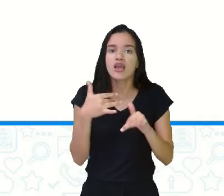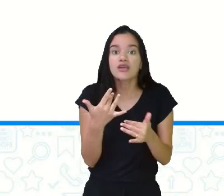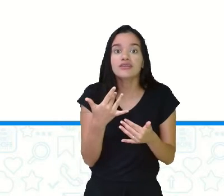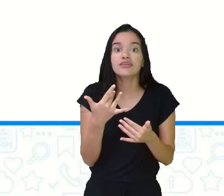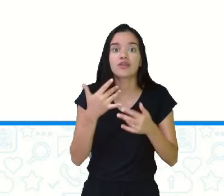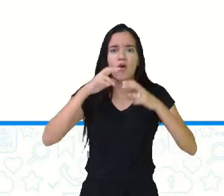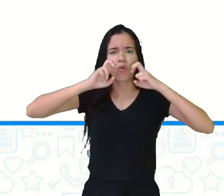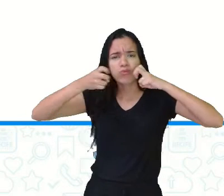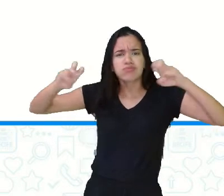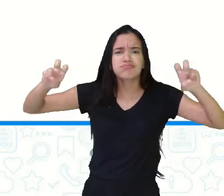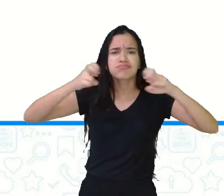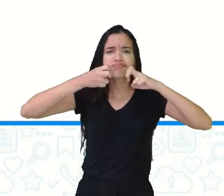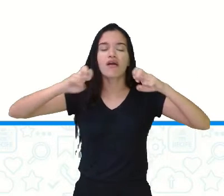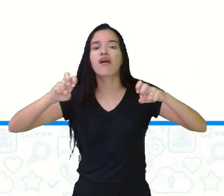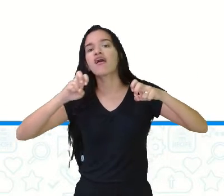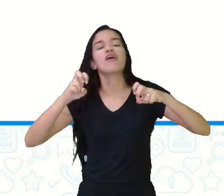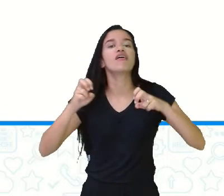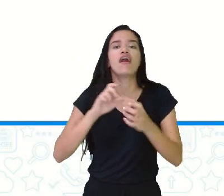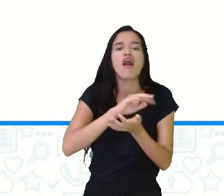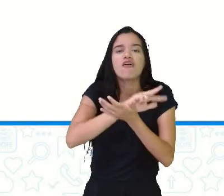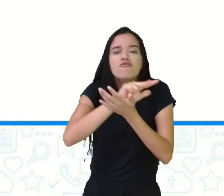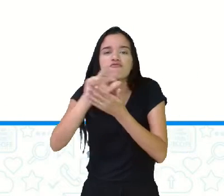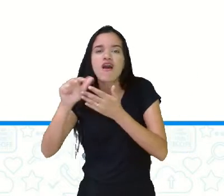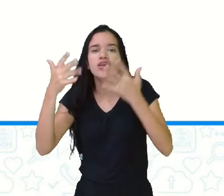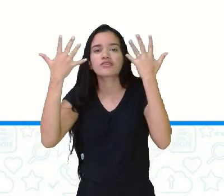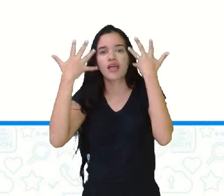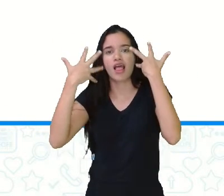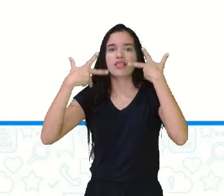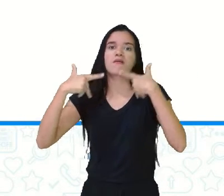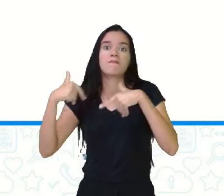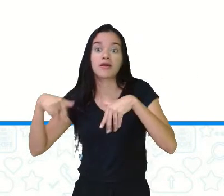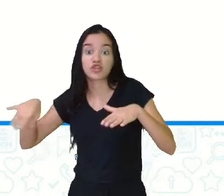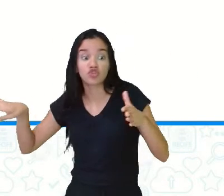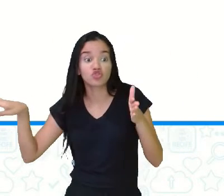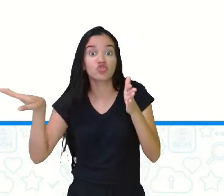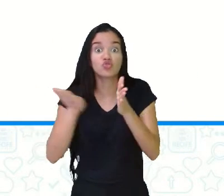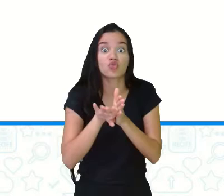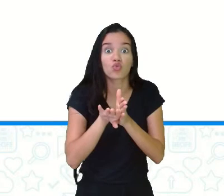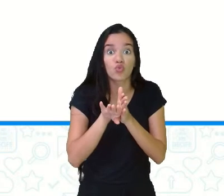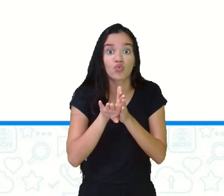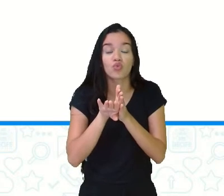seus gritos, muitos animais vieram em seu socorro. Veio primeiro o